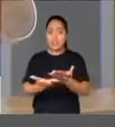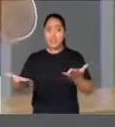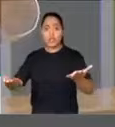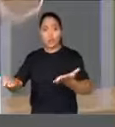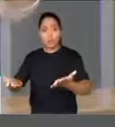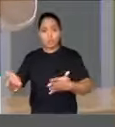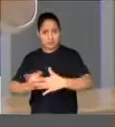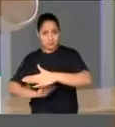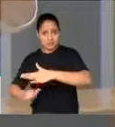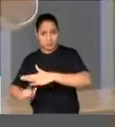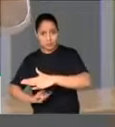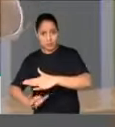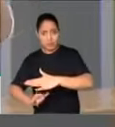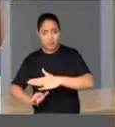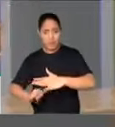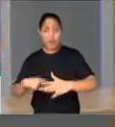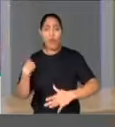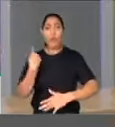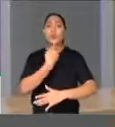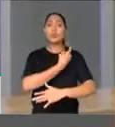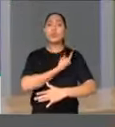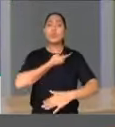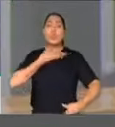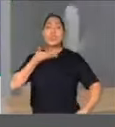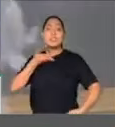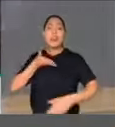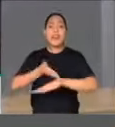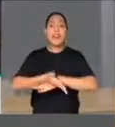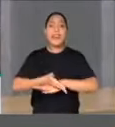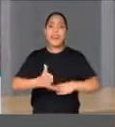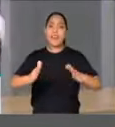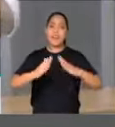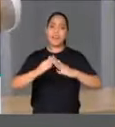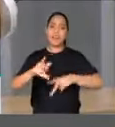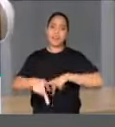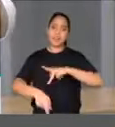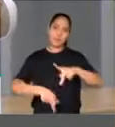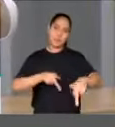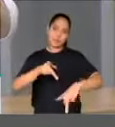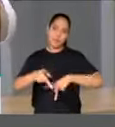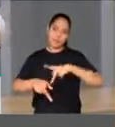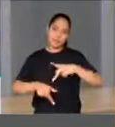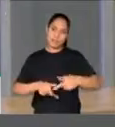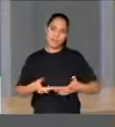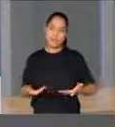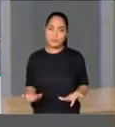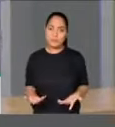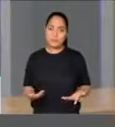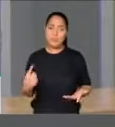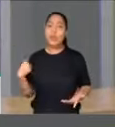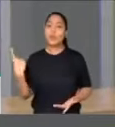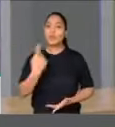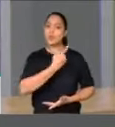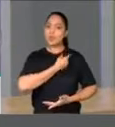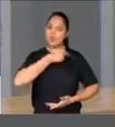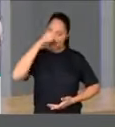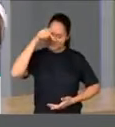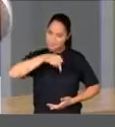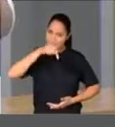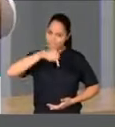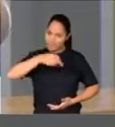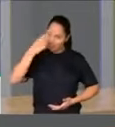entidades, estarmos dentro da casa do povo. Nós estamos aqui,